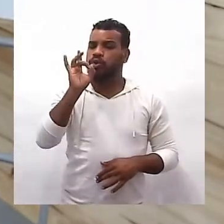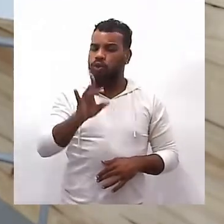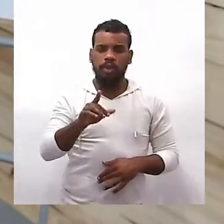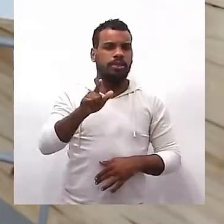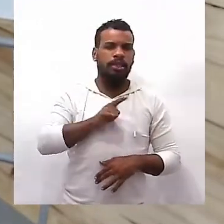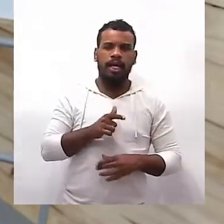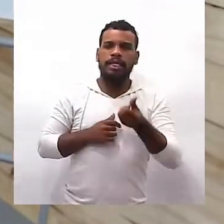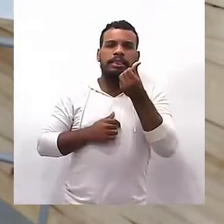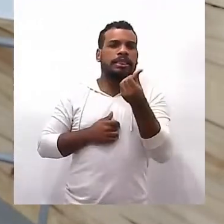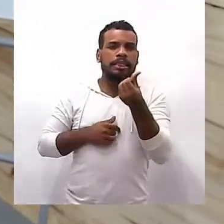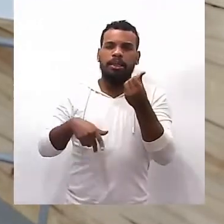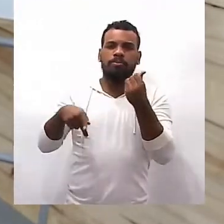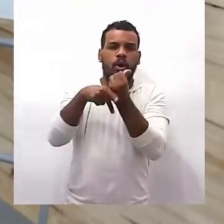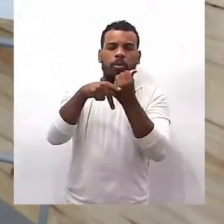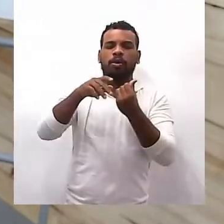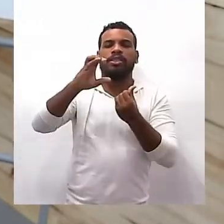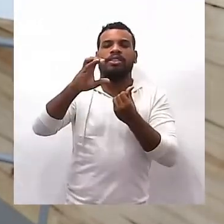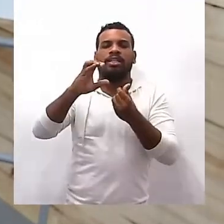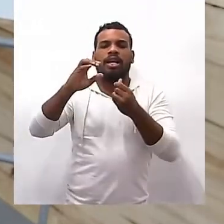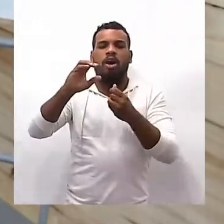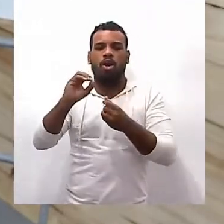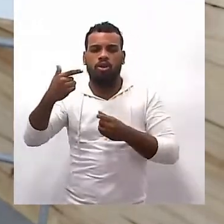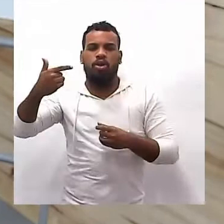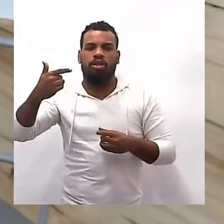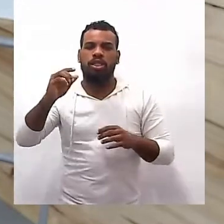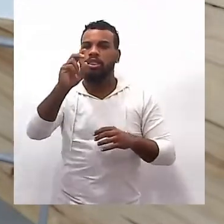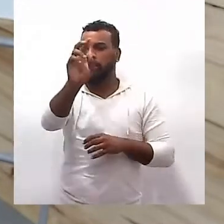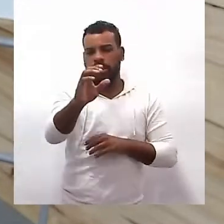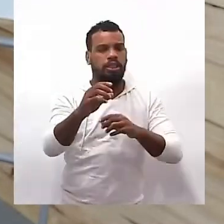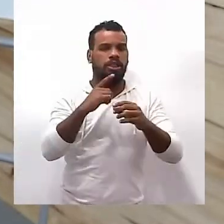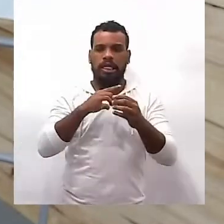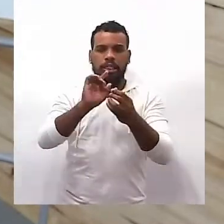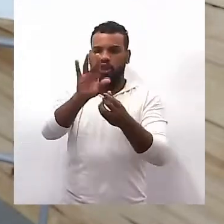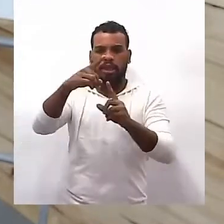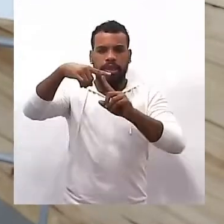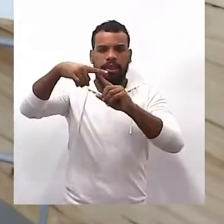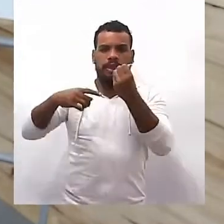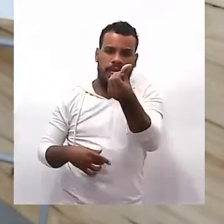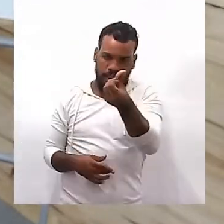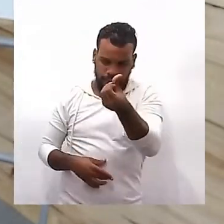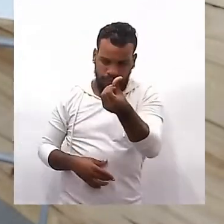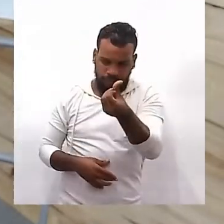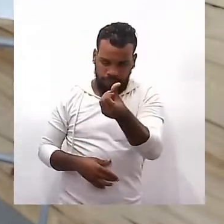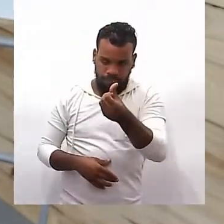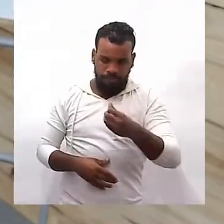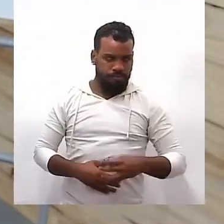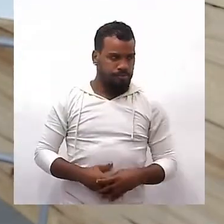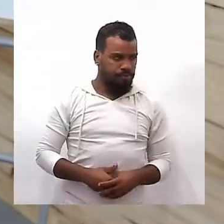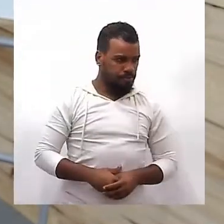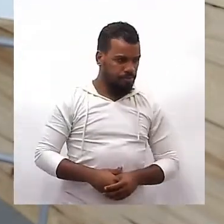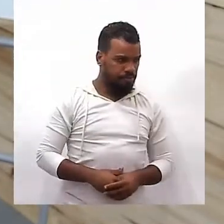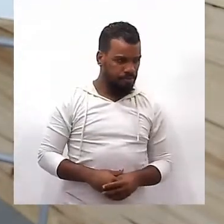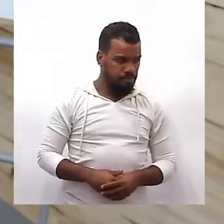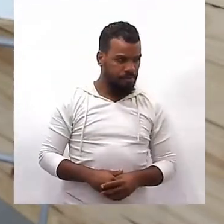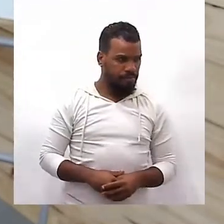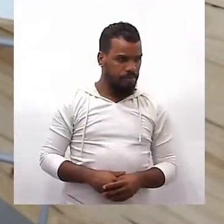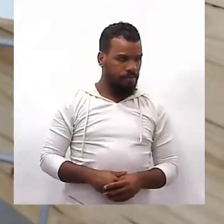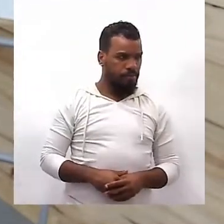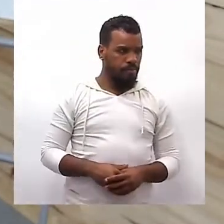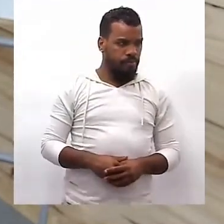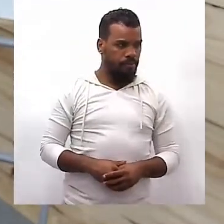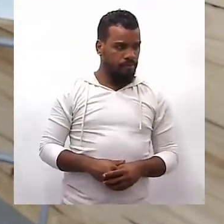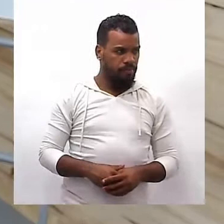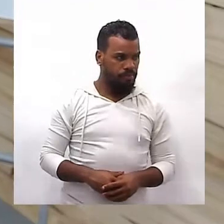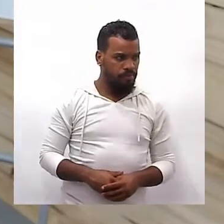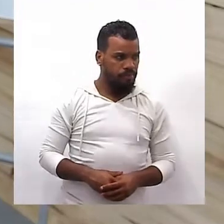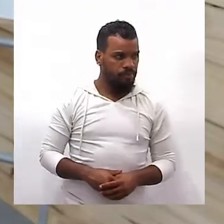6 carbonos. É um açúcar de 6 carbonos. Aí vê o que acontece. A glicose, ó, tem 6 carbonos. Lembrem